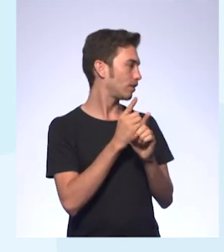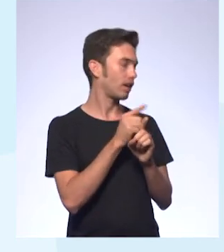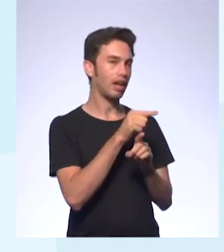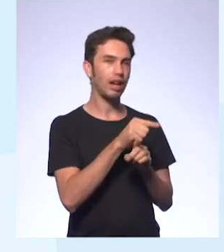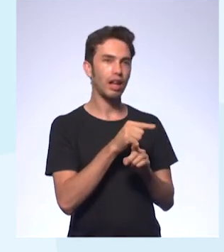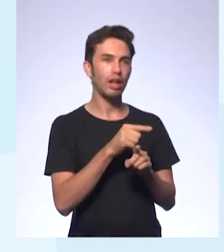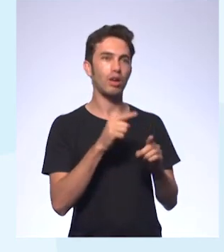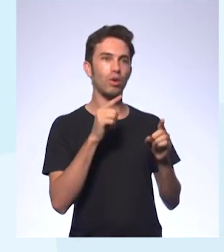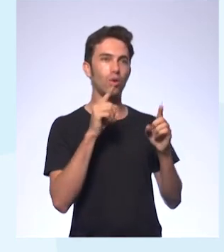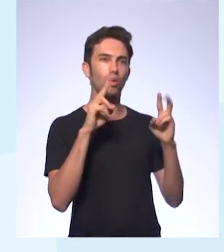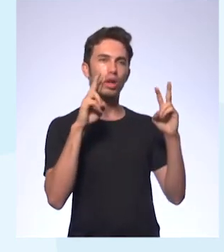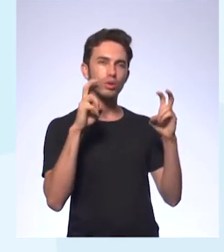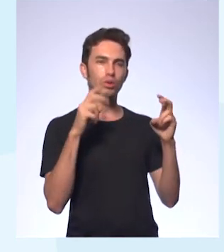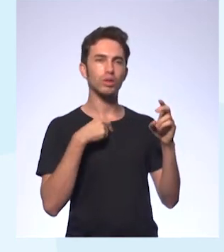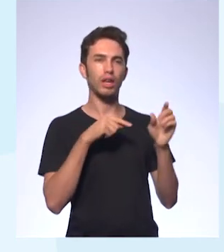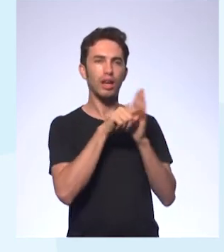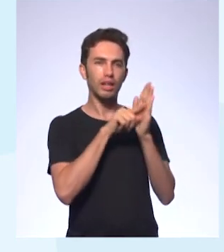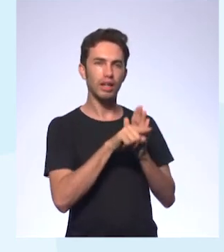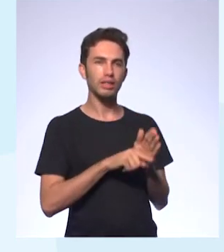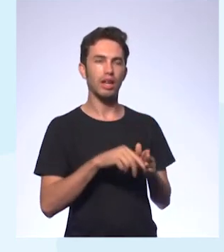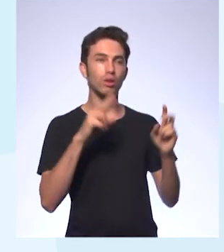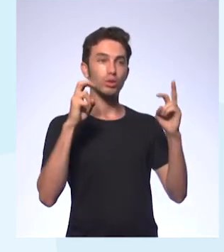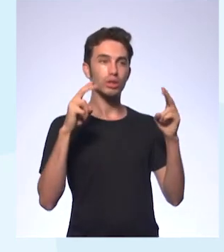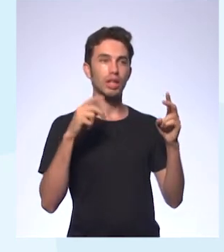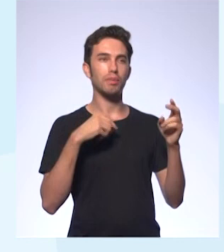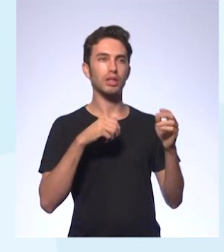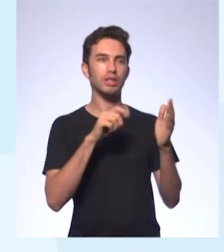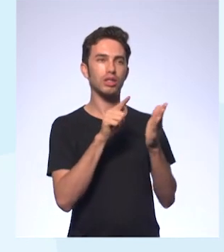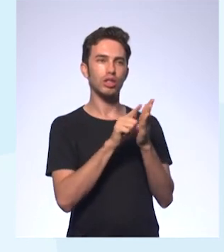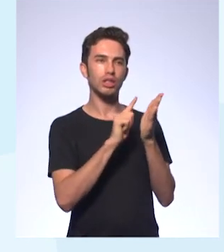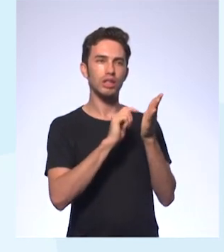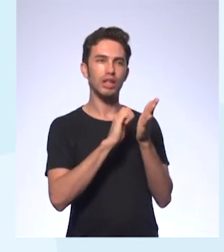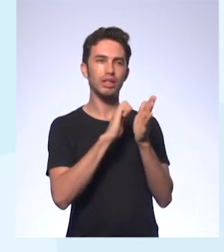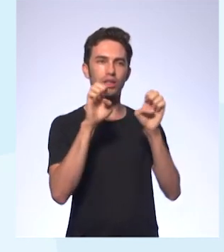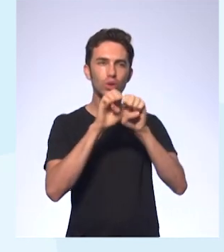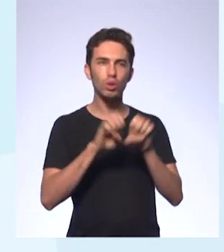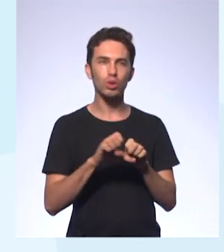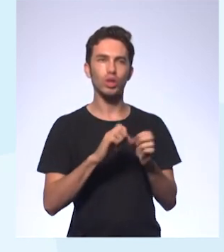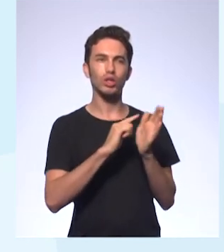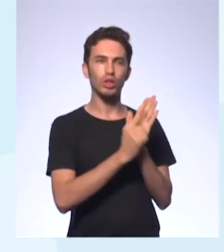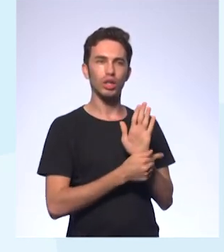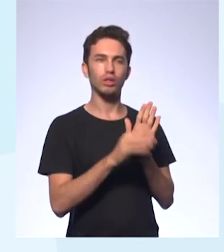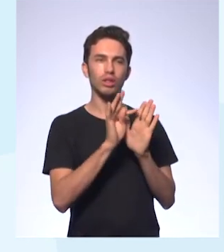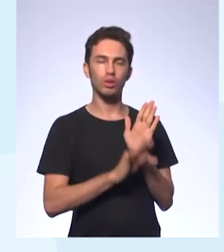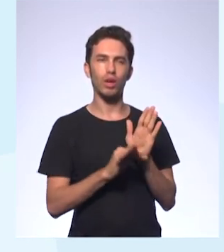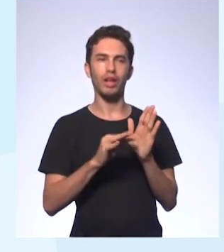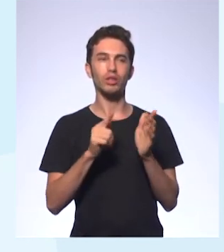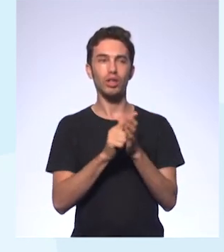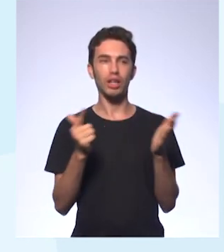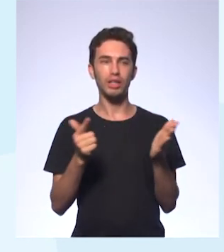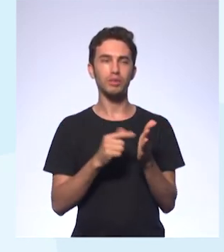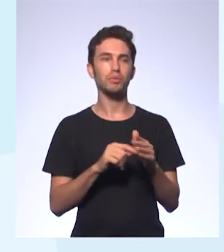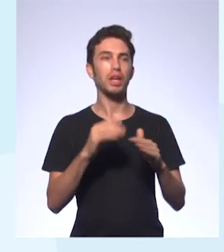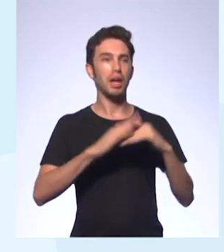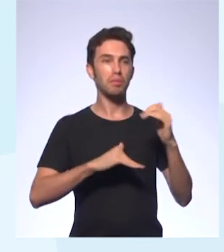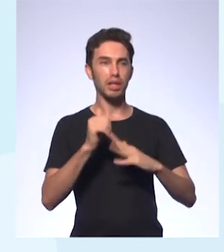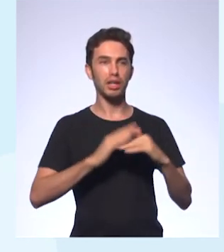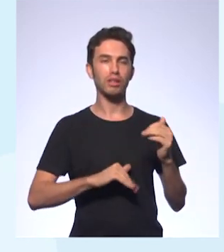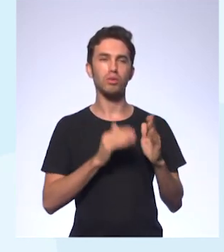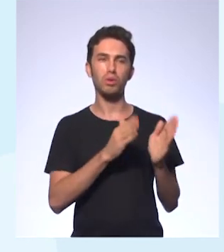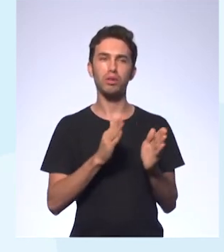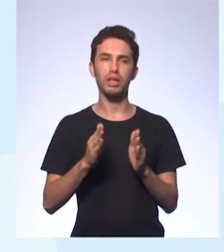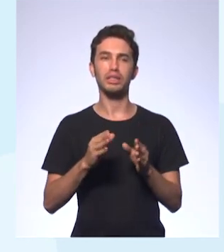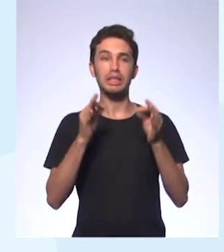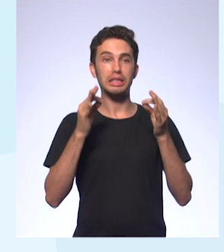tema a partir da estrutura de gêneros textuais jornalísticos. A habilidade: organizar adequadamente os parágrafos de um